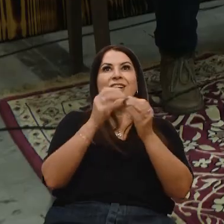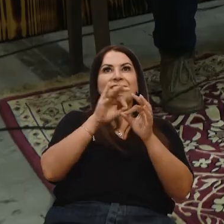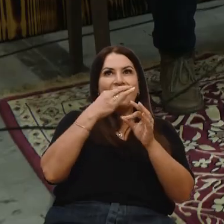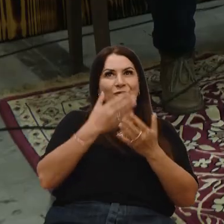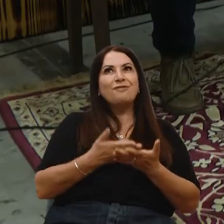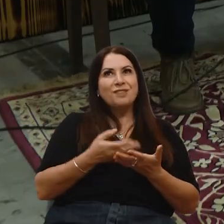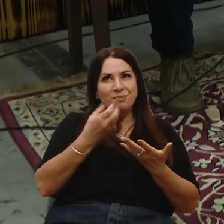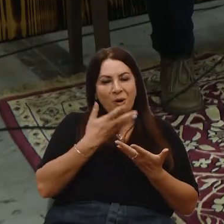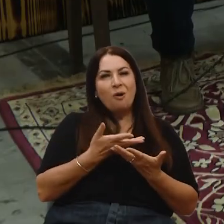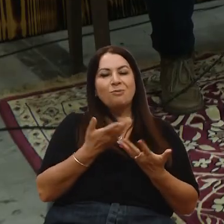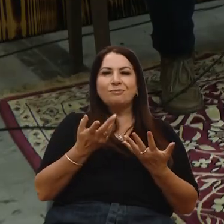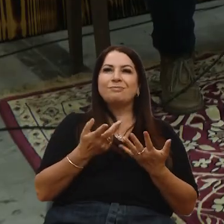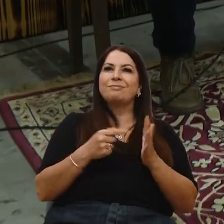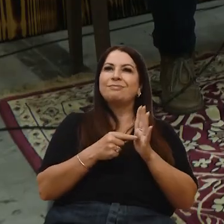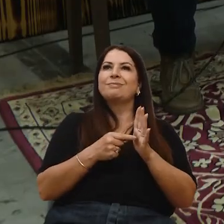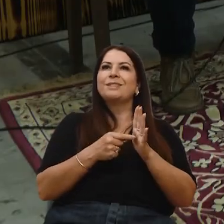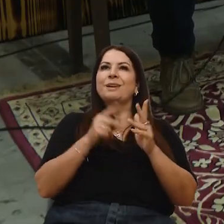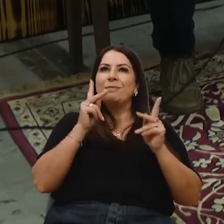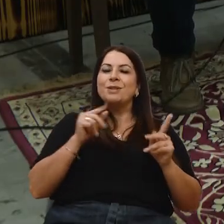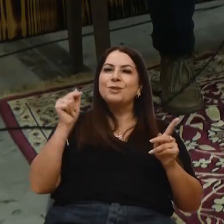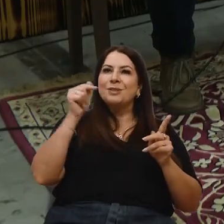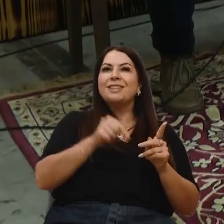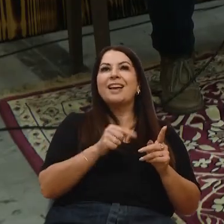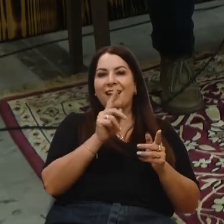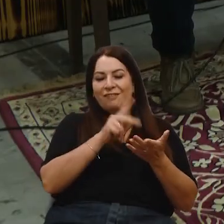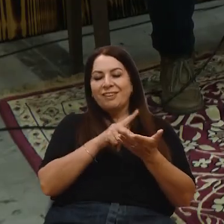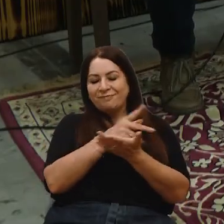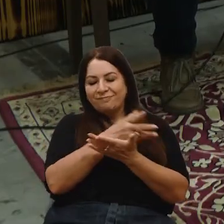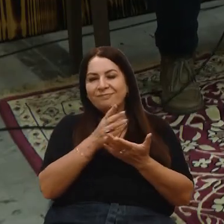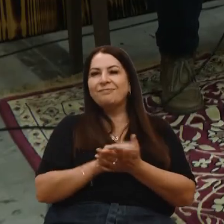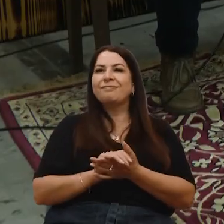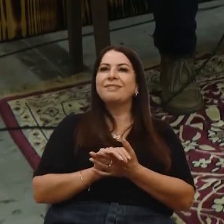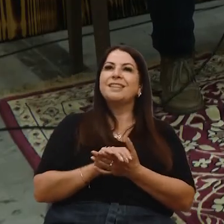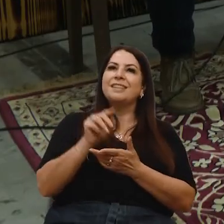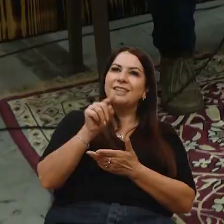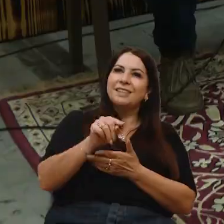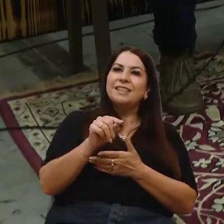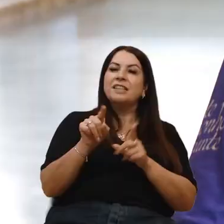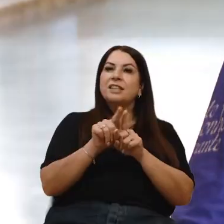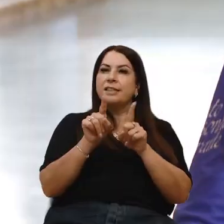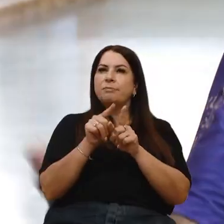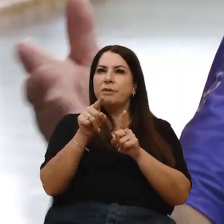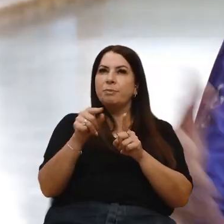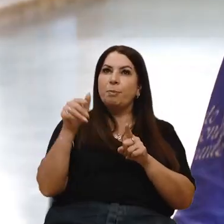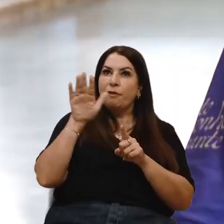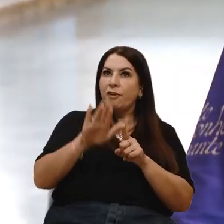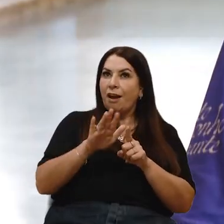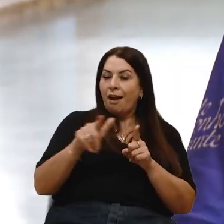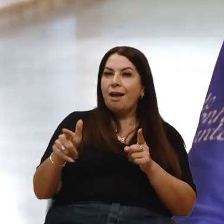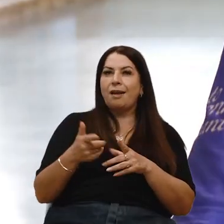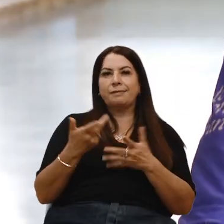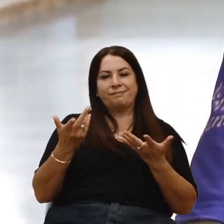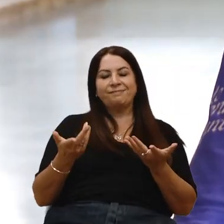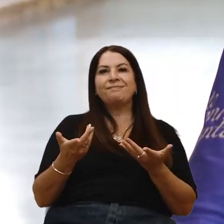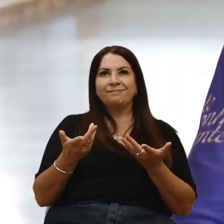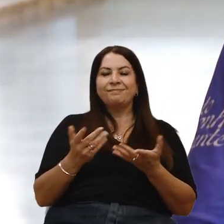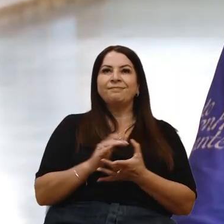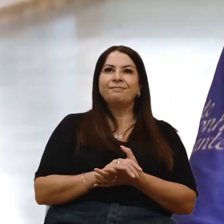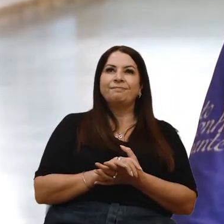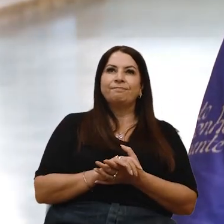Então isso é bom, porque quer dizer que marcou, né? Então, exatamente. Veio para ficar, né? Exatamente, veio para ficar. Então eu acho